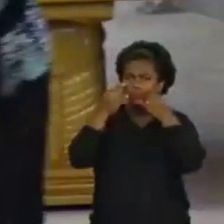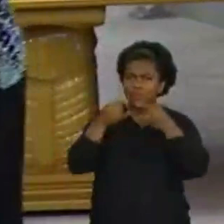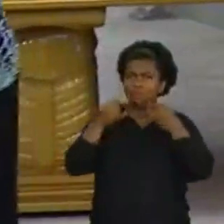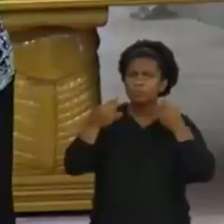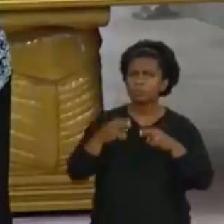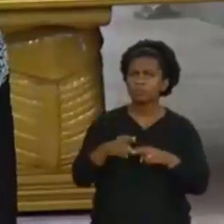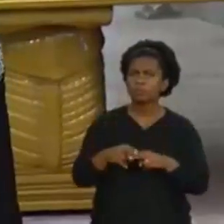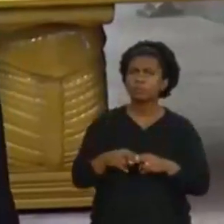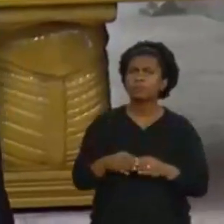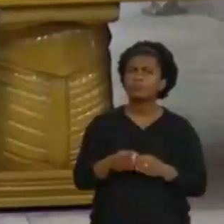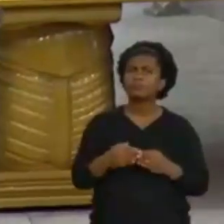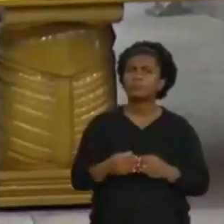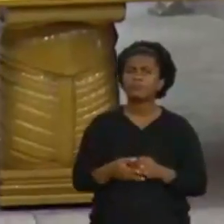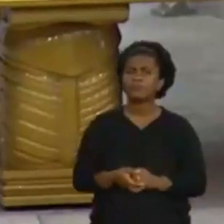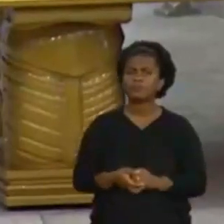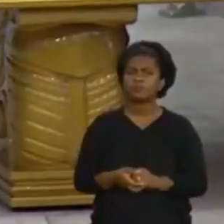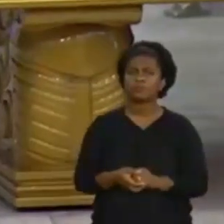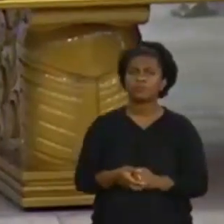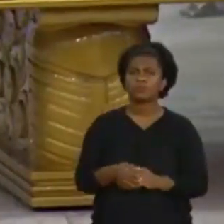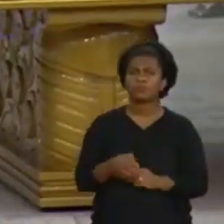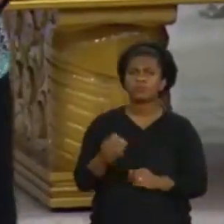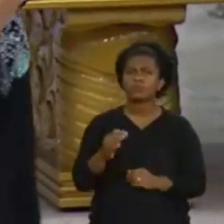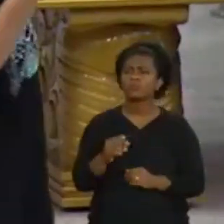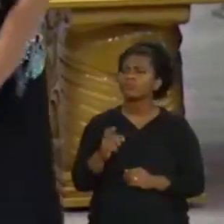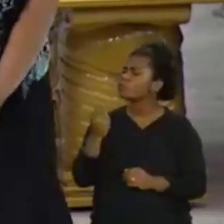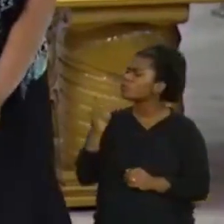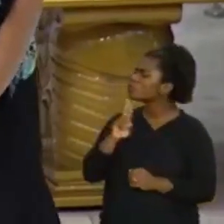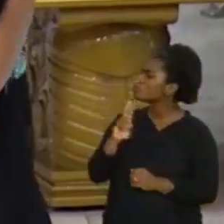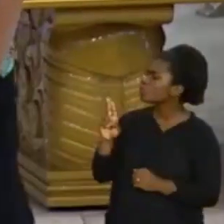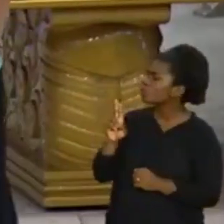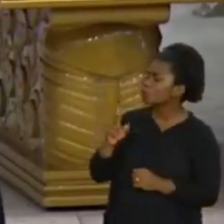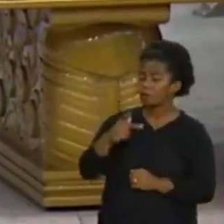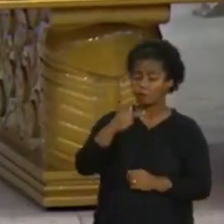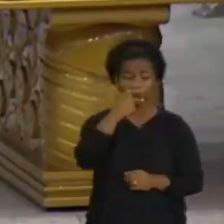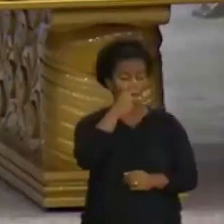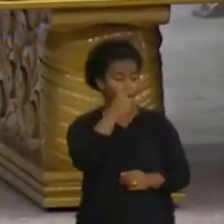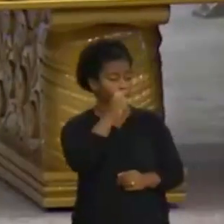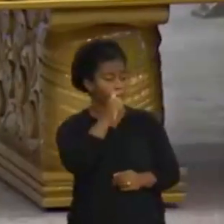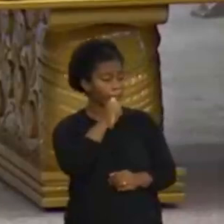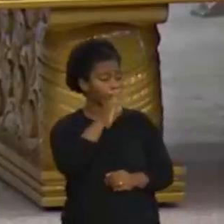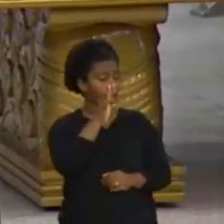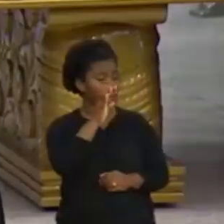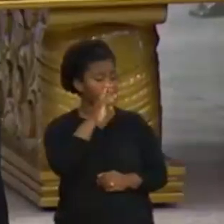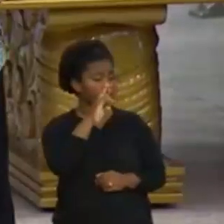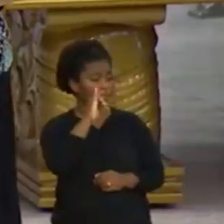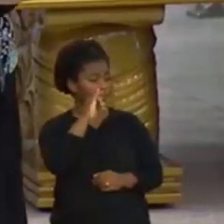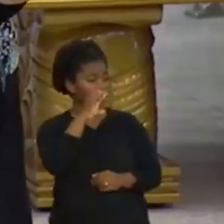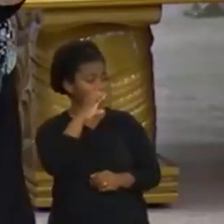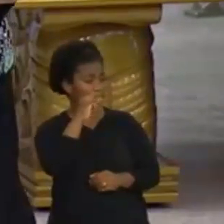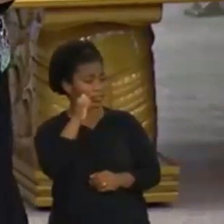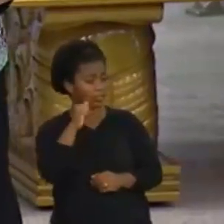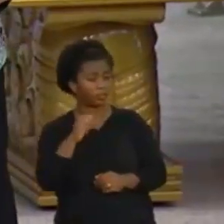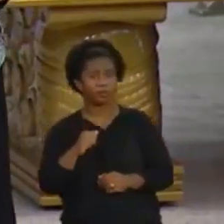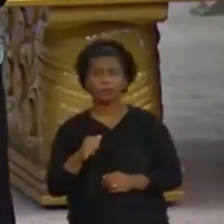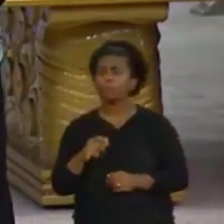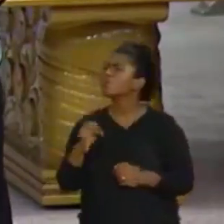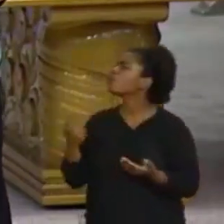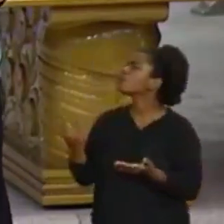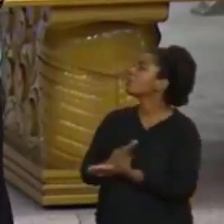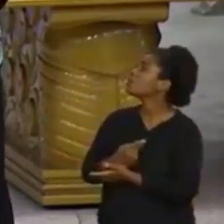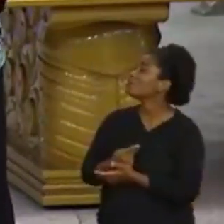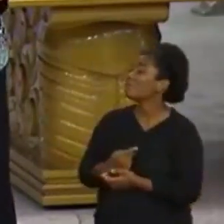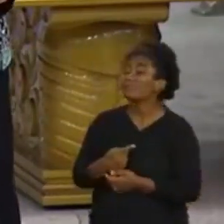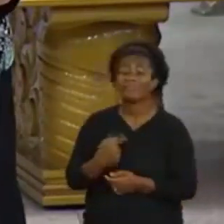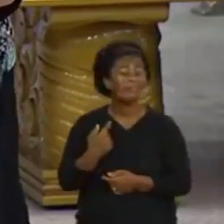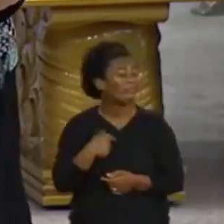a máscara. Chega só um pouquinho para cá. Como é seu nome? Patrícia. O que é que aconteceu quando a sombra passou, Patrícia? Eu, essa noite, eu não conseguia